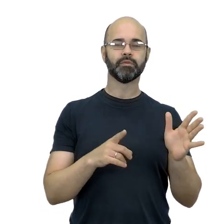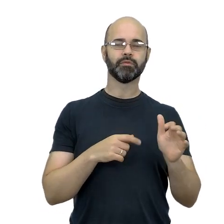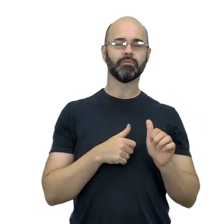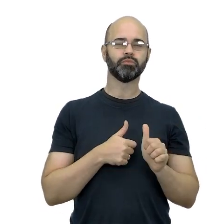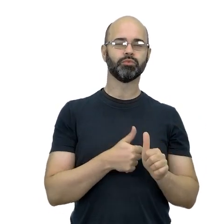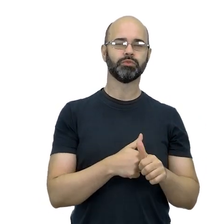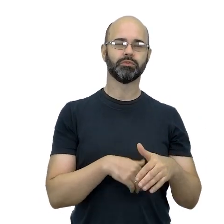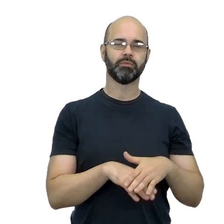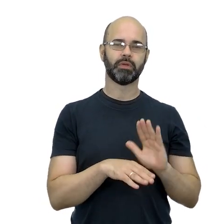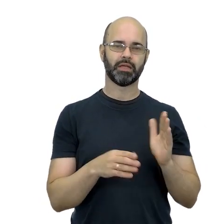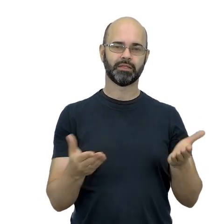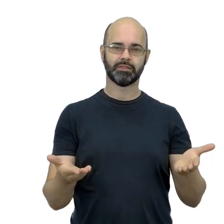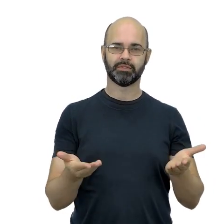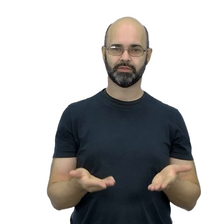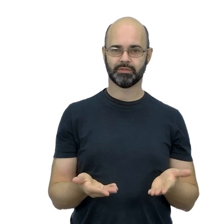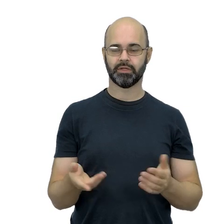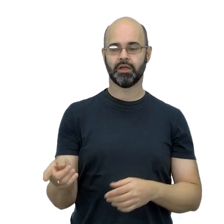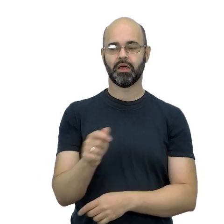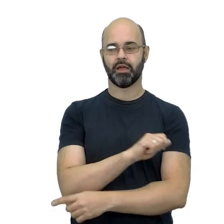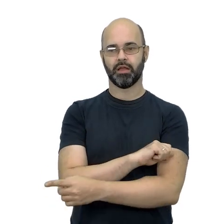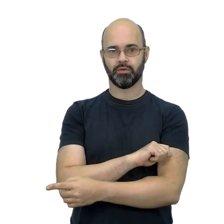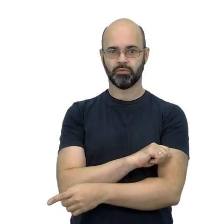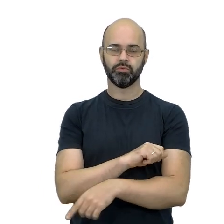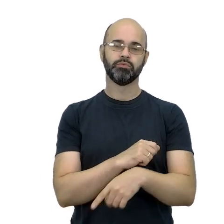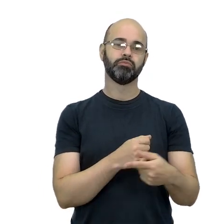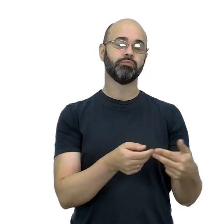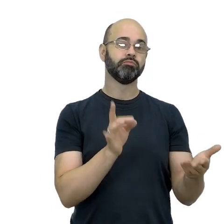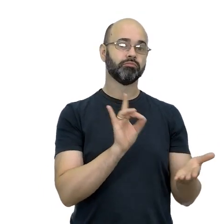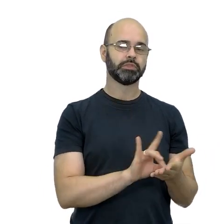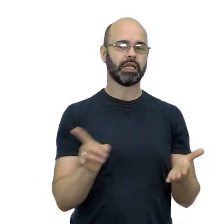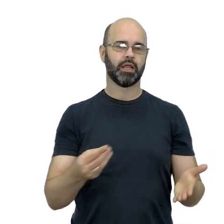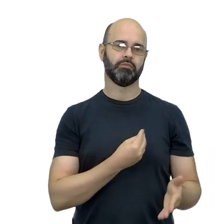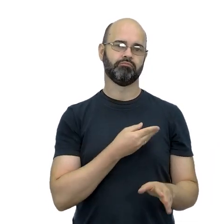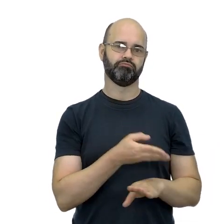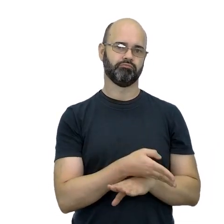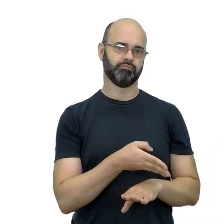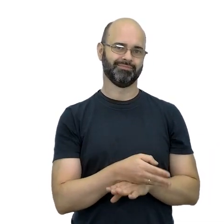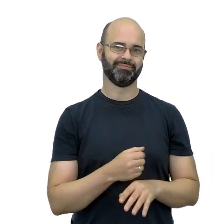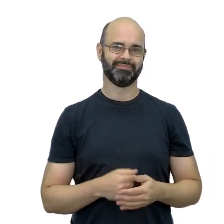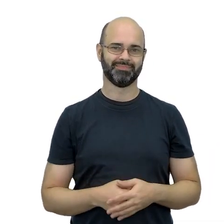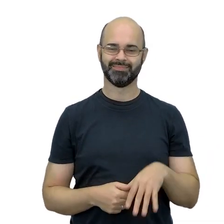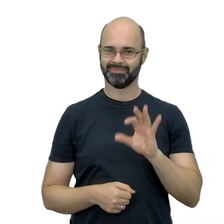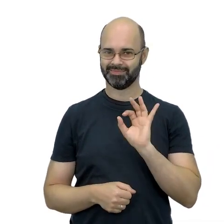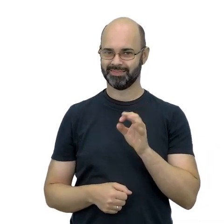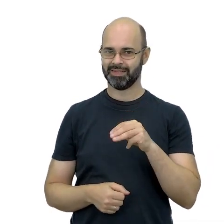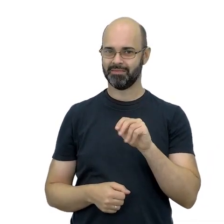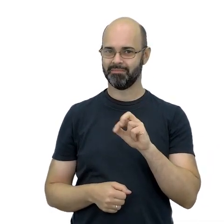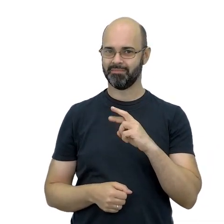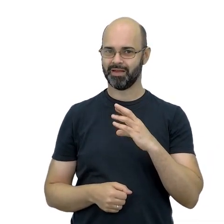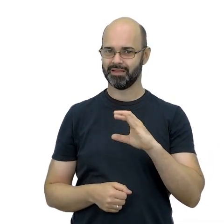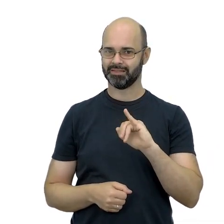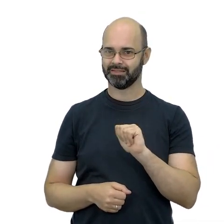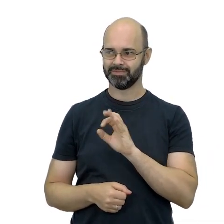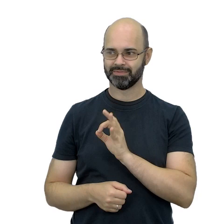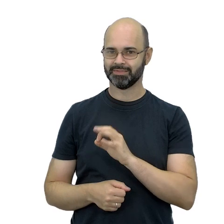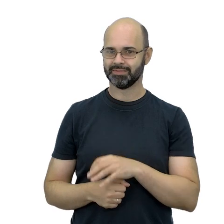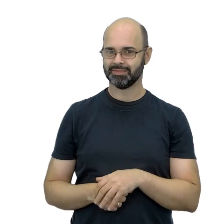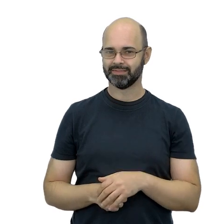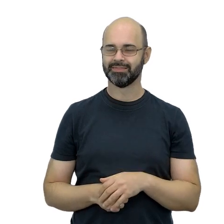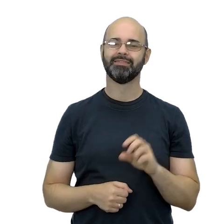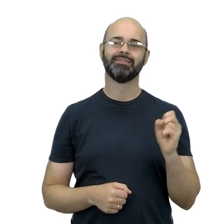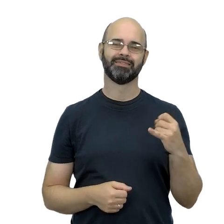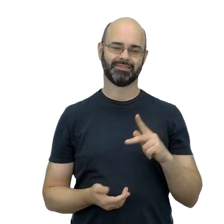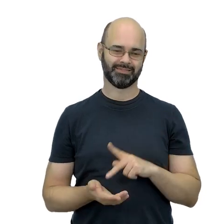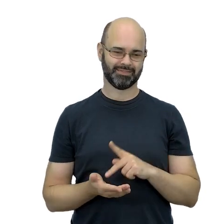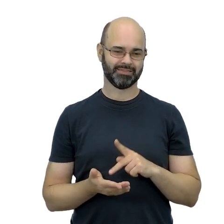maior entre o estudante e a realidade em que ele vive. Não é isso, Márcia? Sim, acho que podemos passar para